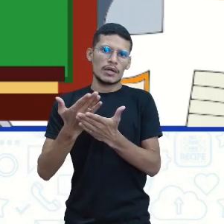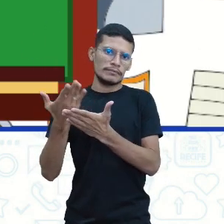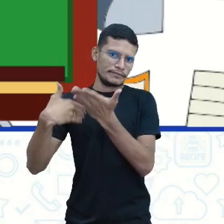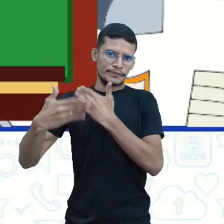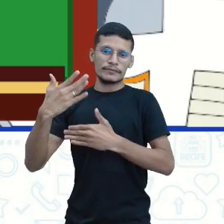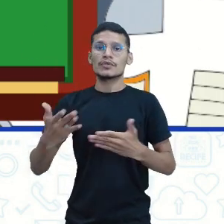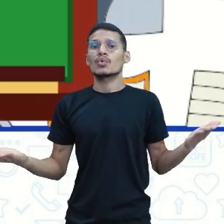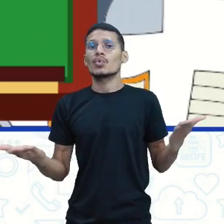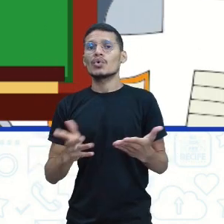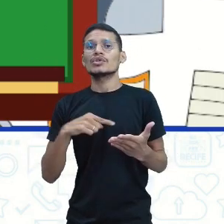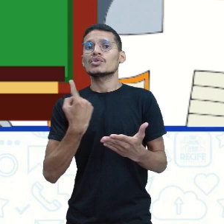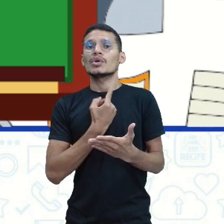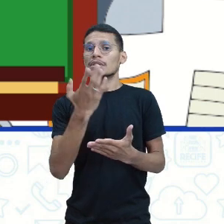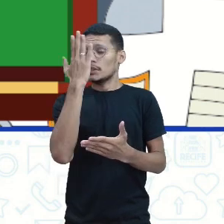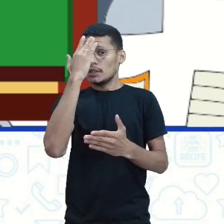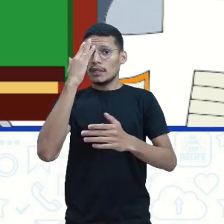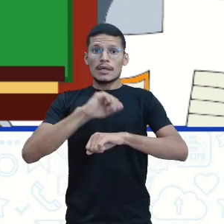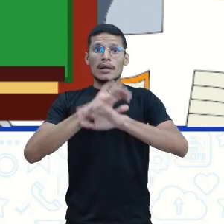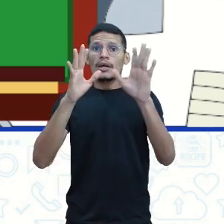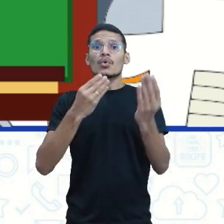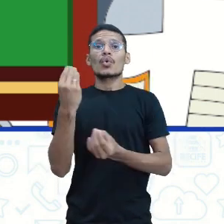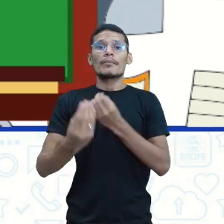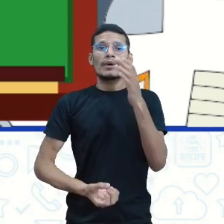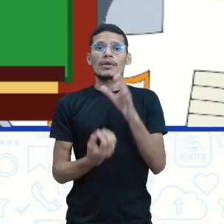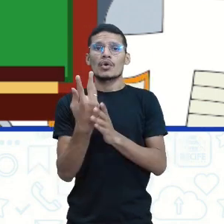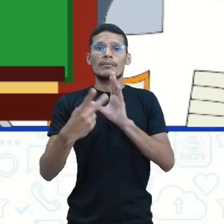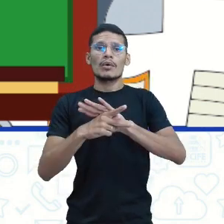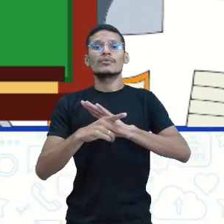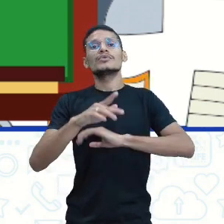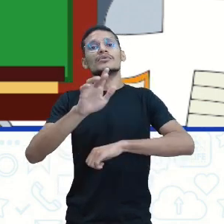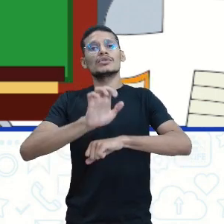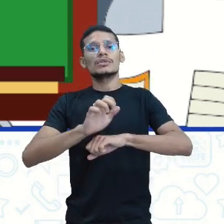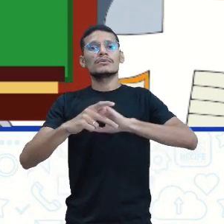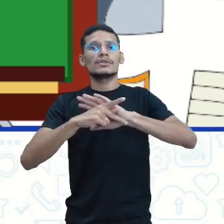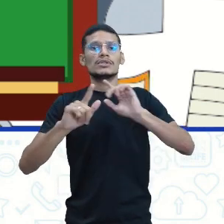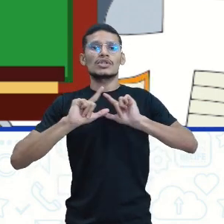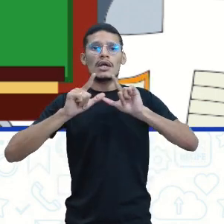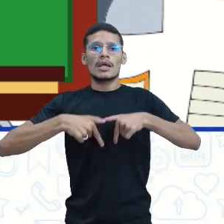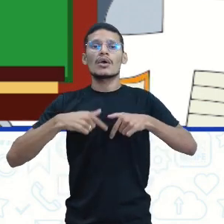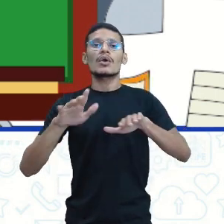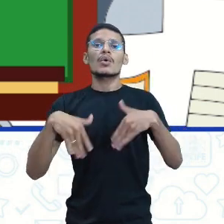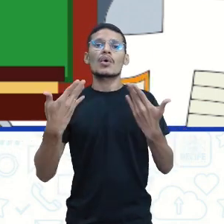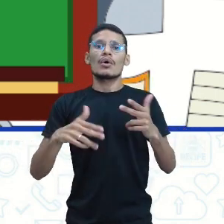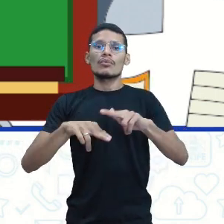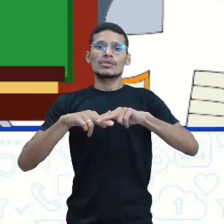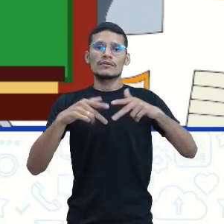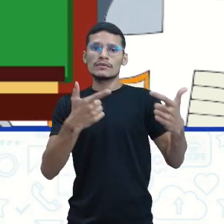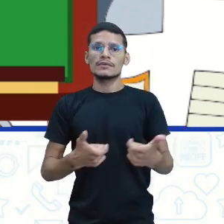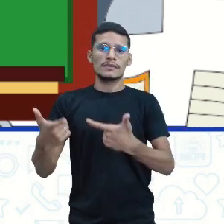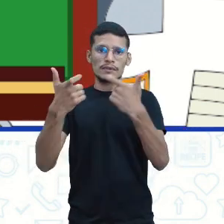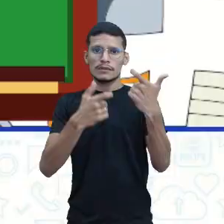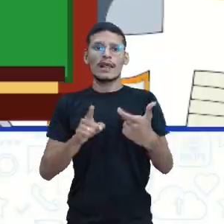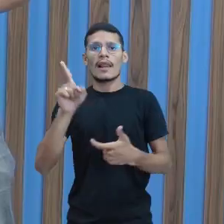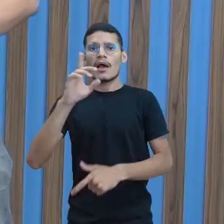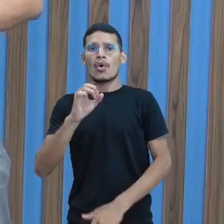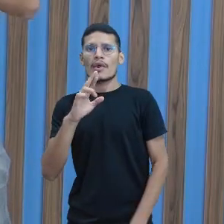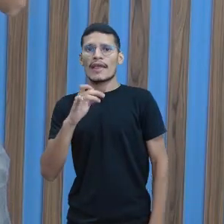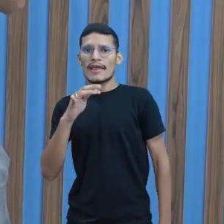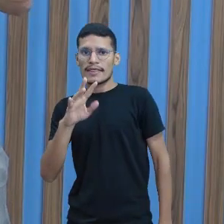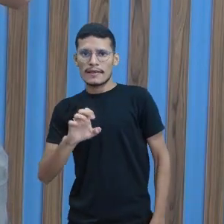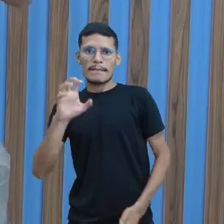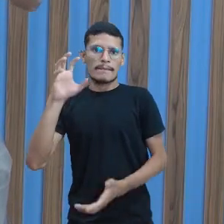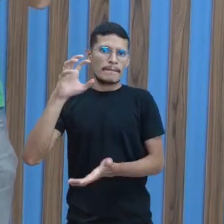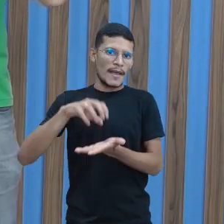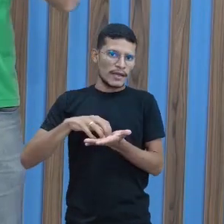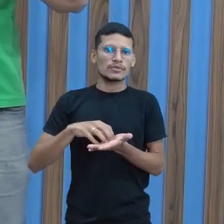hoje vamos compreender como foi criado o Estado de Israel e quais as principais motivações dos conflitos na região do Oriente Médio. Então vamos